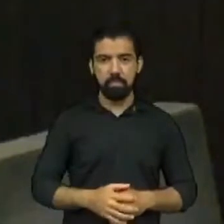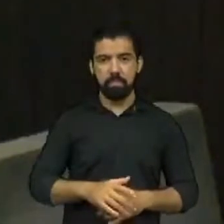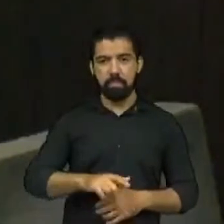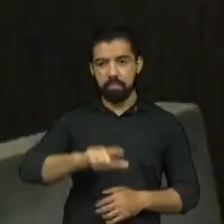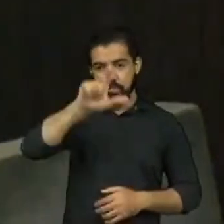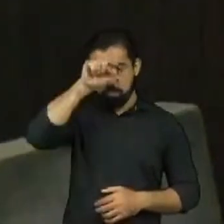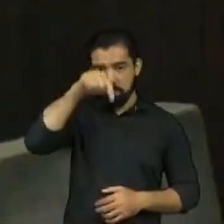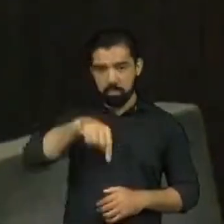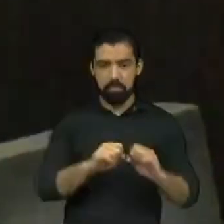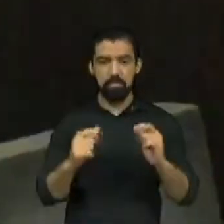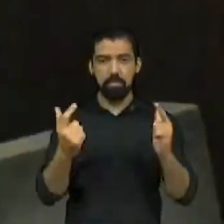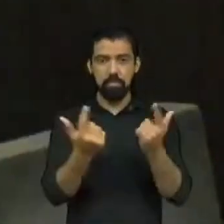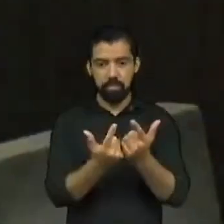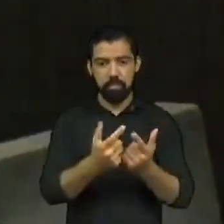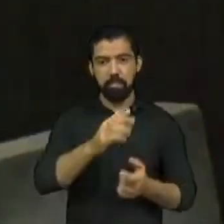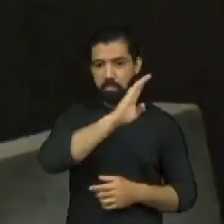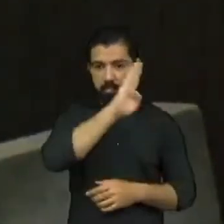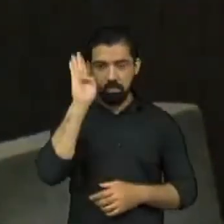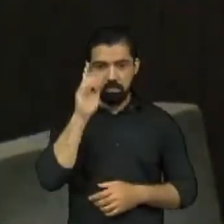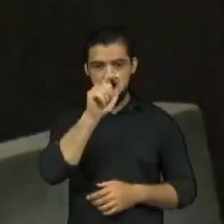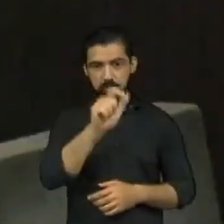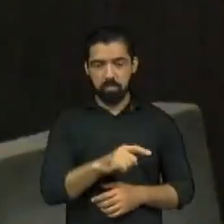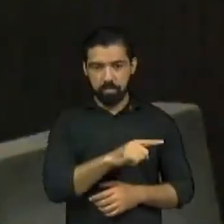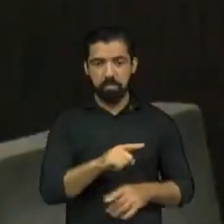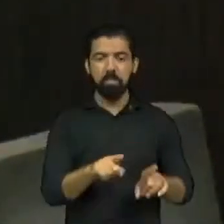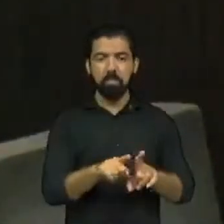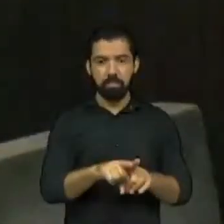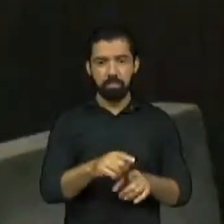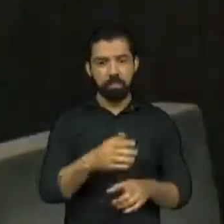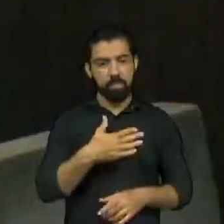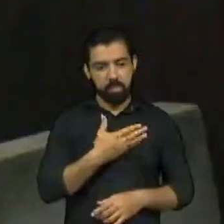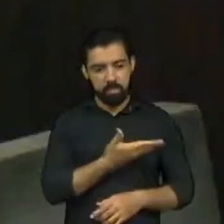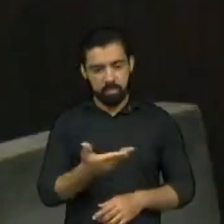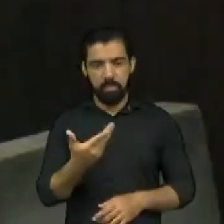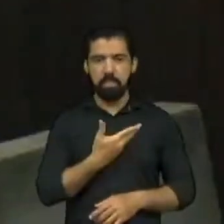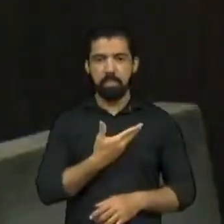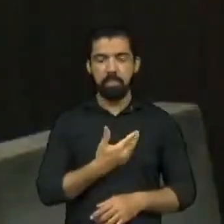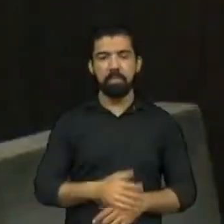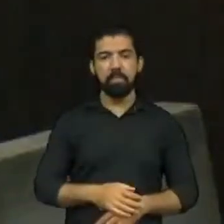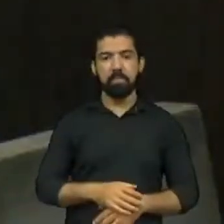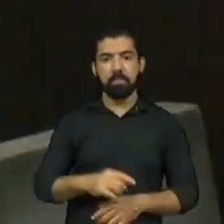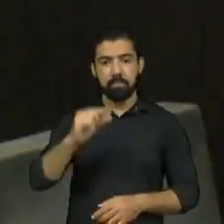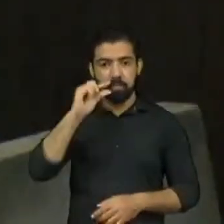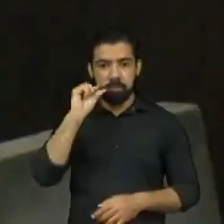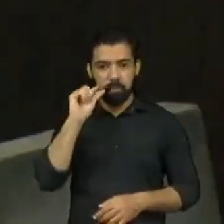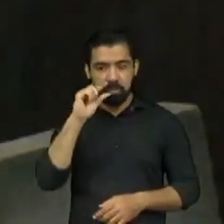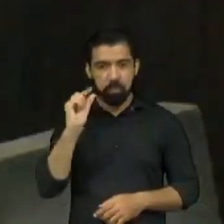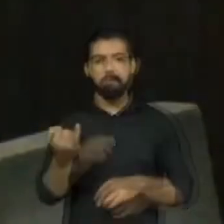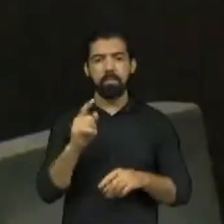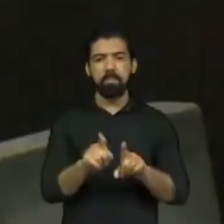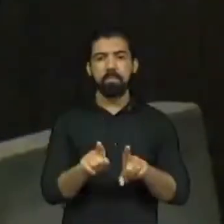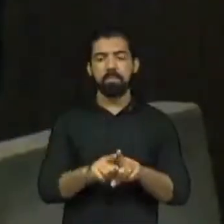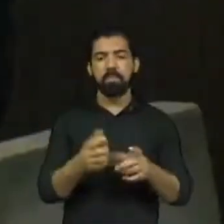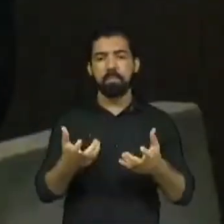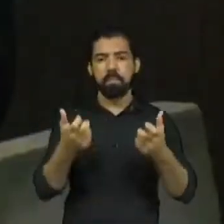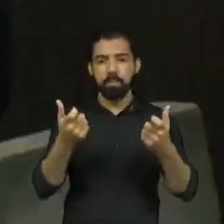Liderado aqui na Assembleia pelo Bruno Pedrosa e pelos meus amigos Fernando Hugo, Lucio Girão.